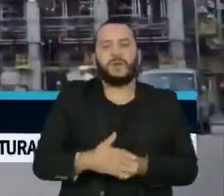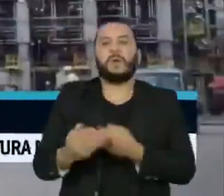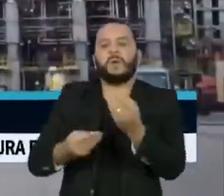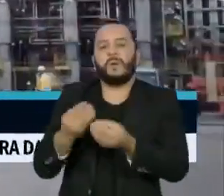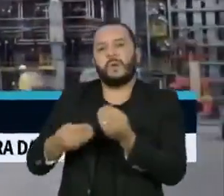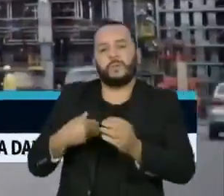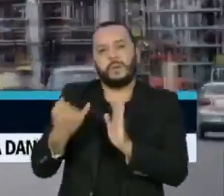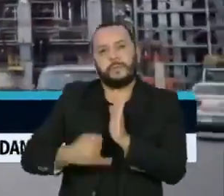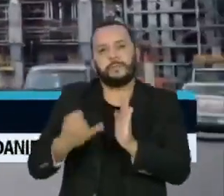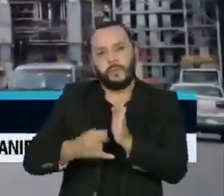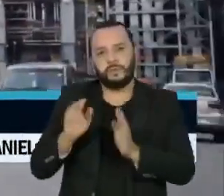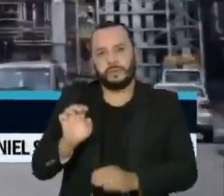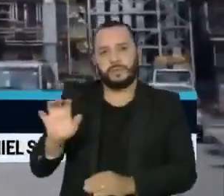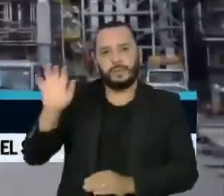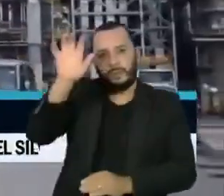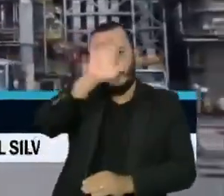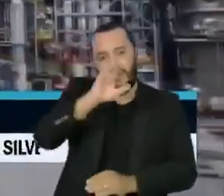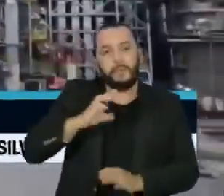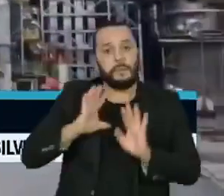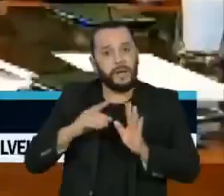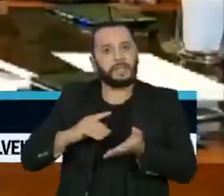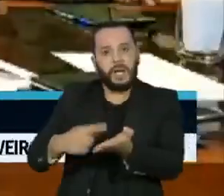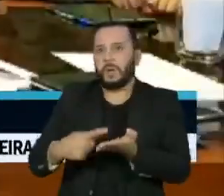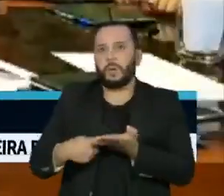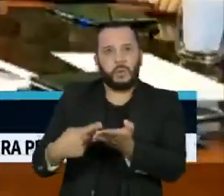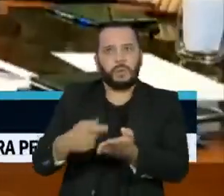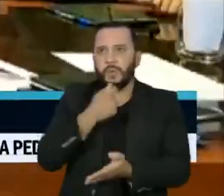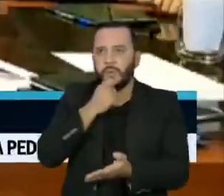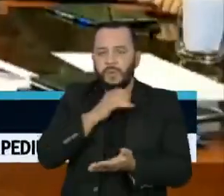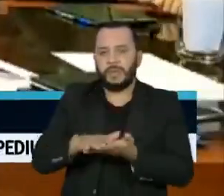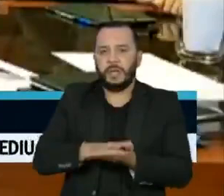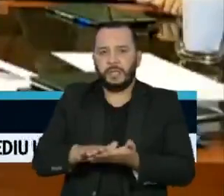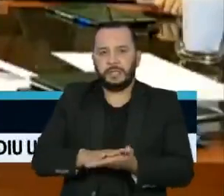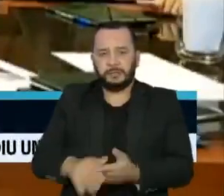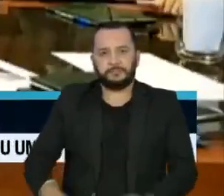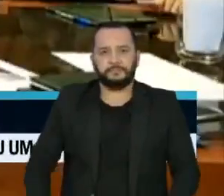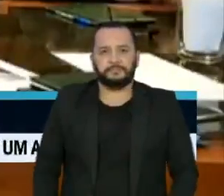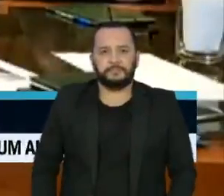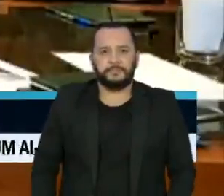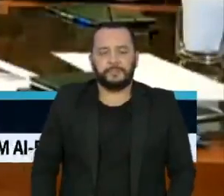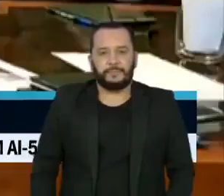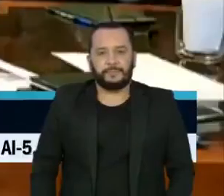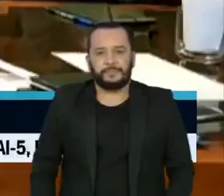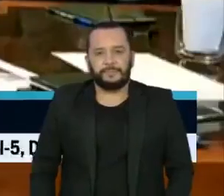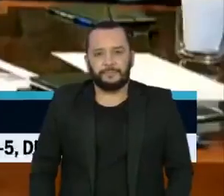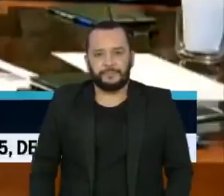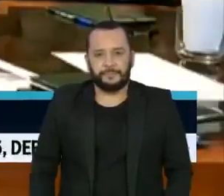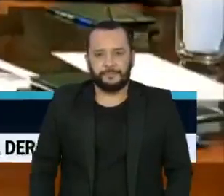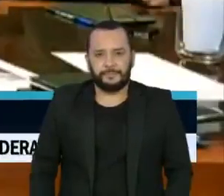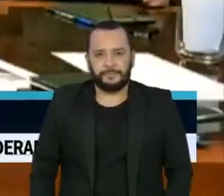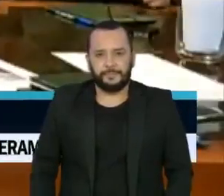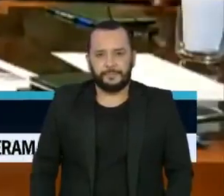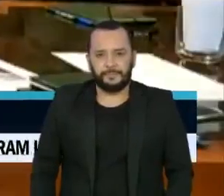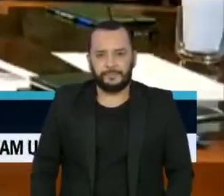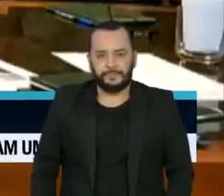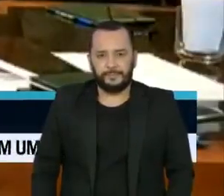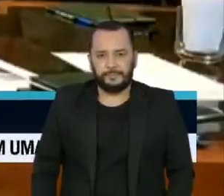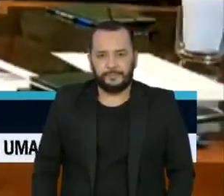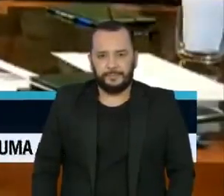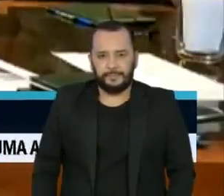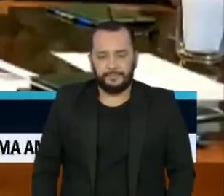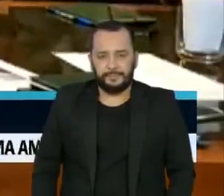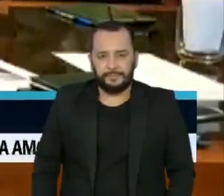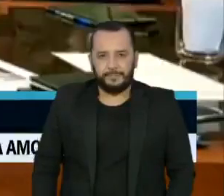estaduais. Mas não há nenhum sinal de acordo à vista. Vamos zerar todos os impostos federais do diesel por 2 meses, enquanto buscamos